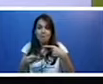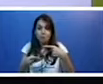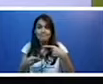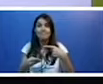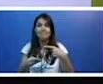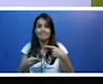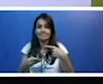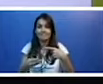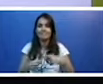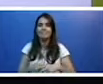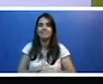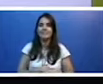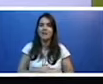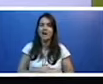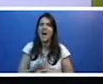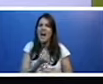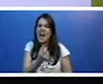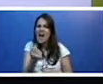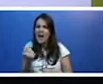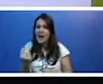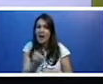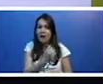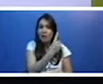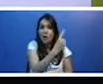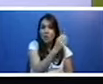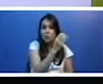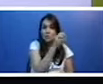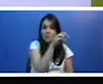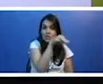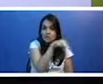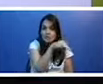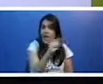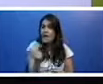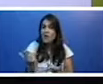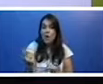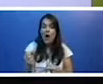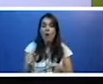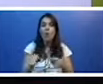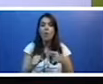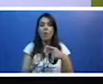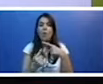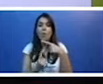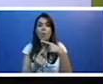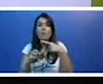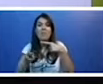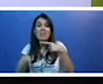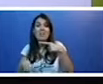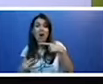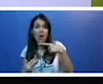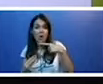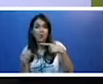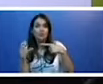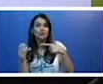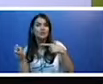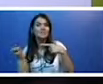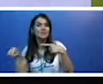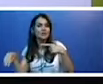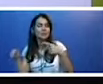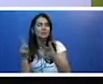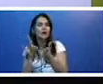cada centímetro no mapa equivale a 1 milhão de centímetros na distância